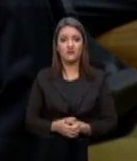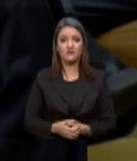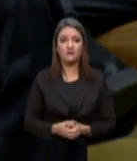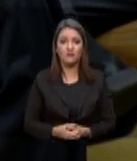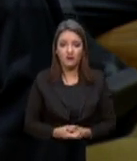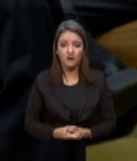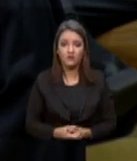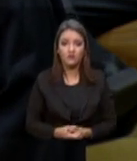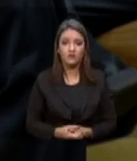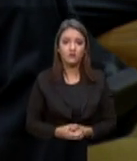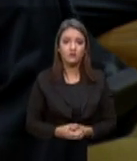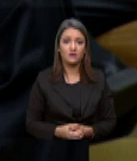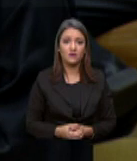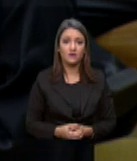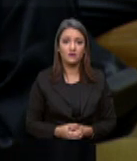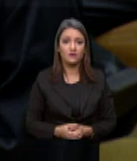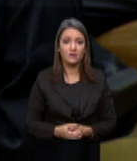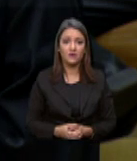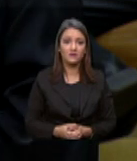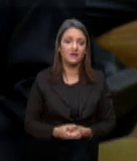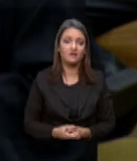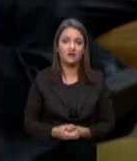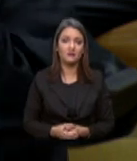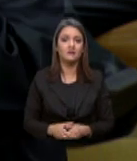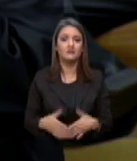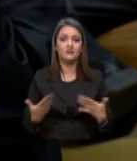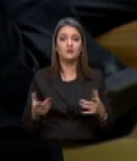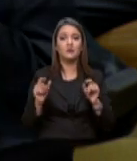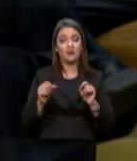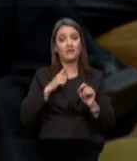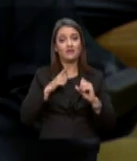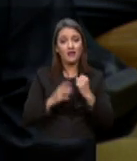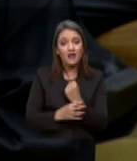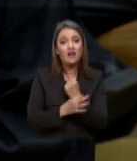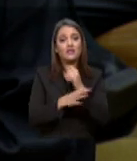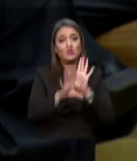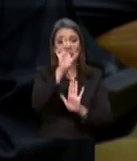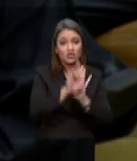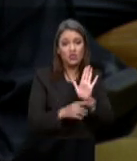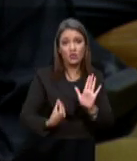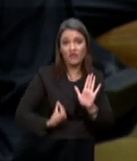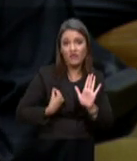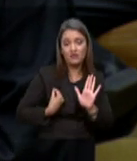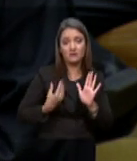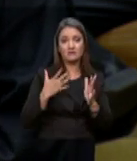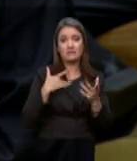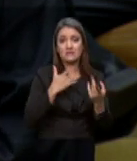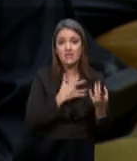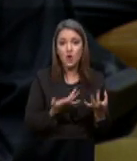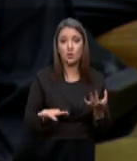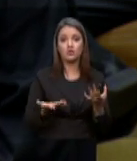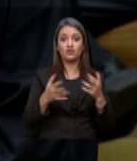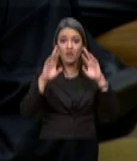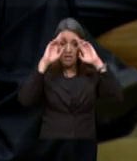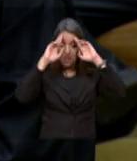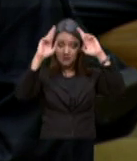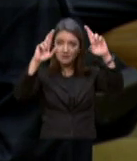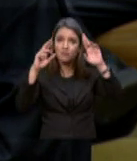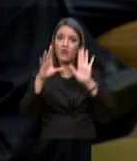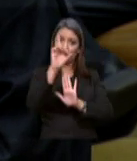de equilíbrio ecológico que lhes garanta o direito à vida e à saúde e o respeito aos seus